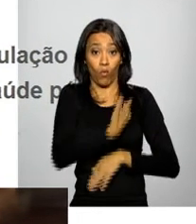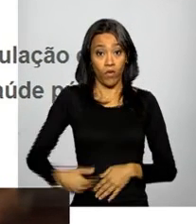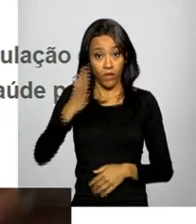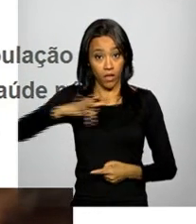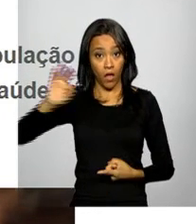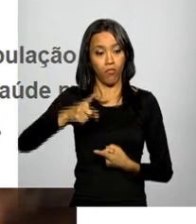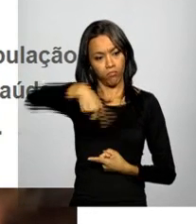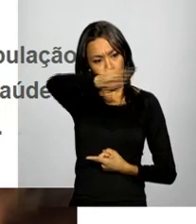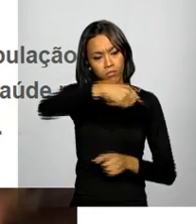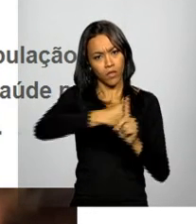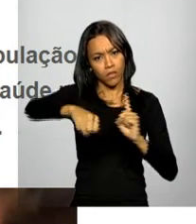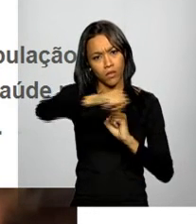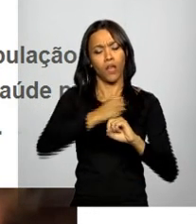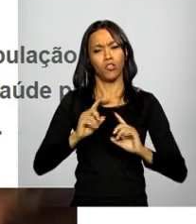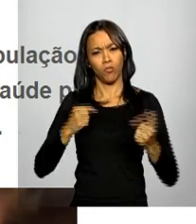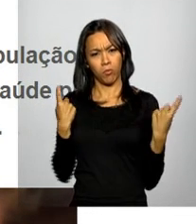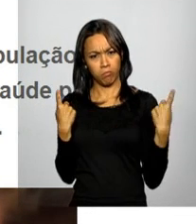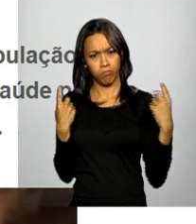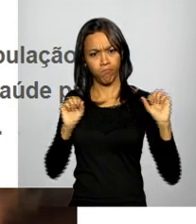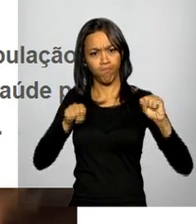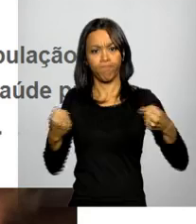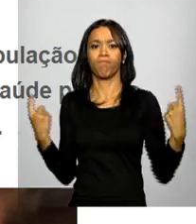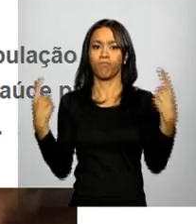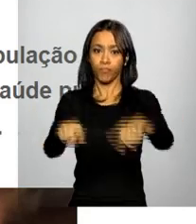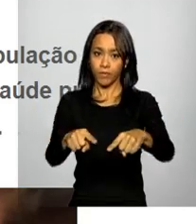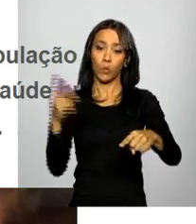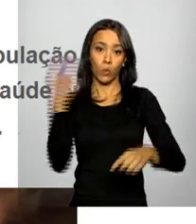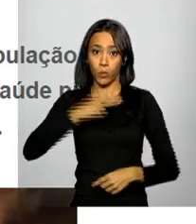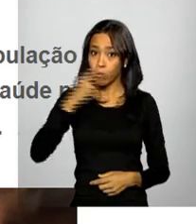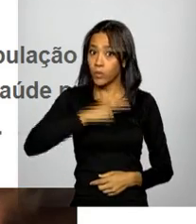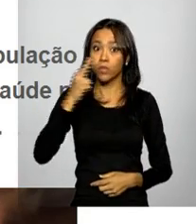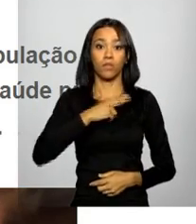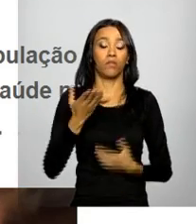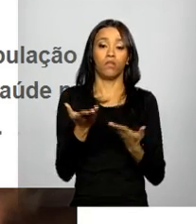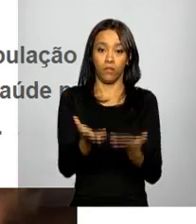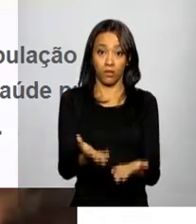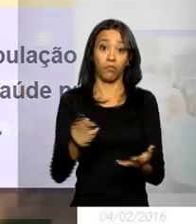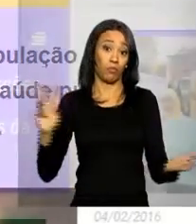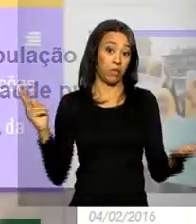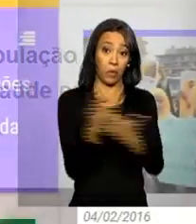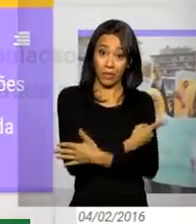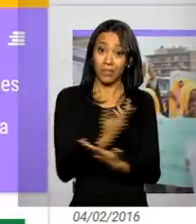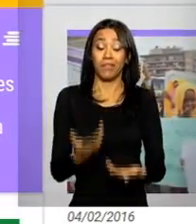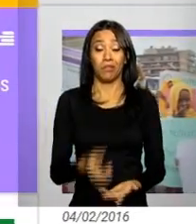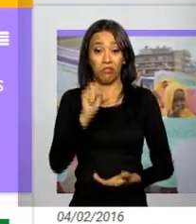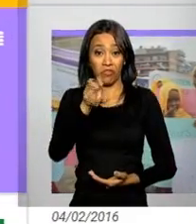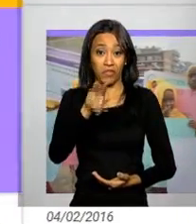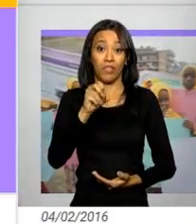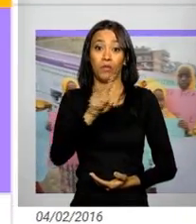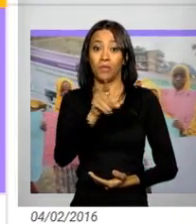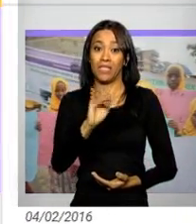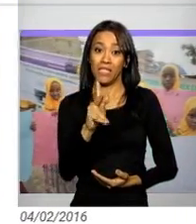população brasileira estão enfrentando com energia a emergência de saúde pública provocada pelo vírus rica e pelos